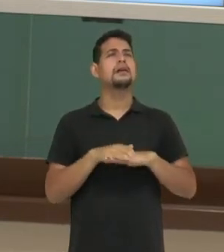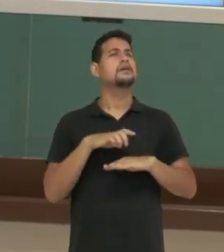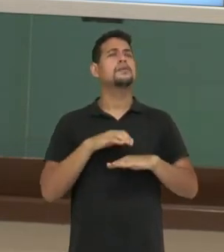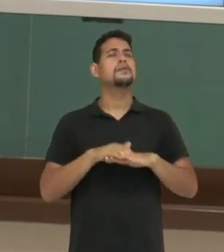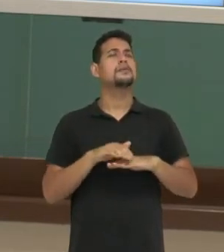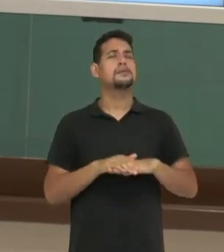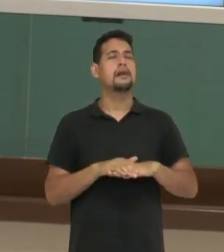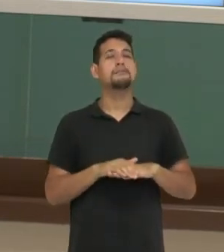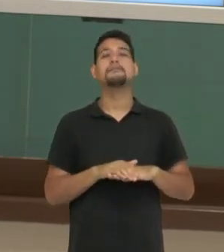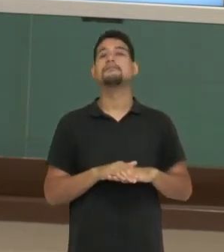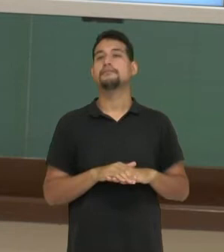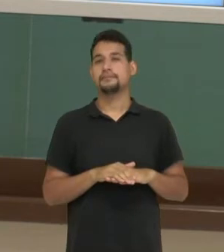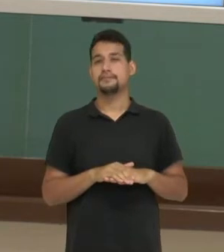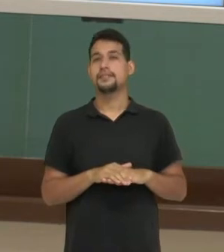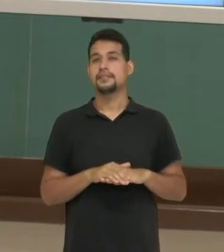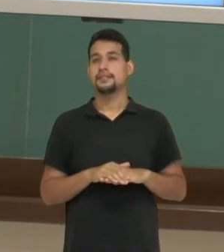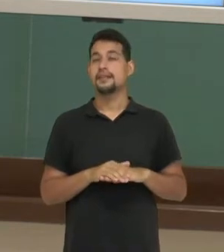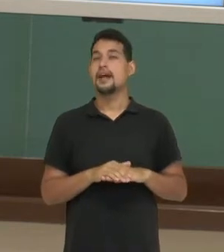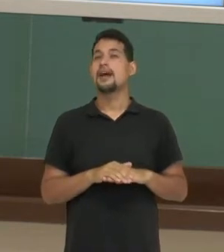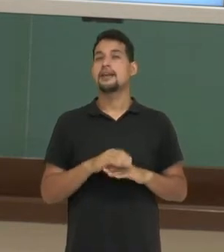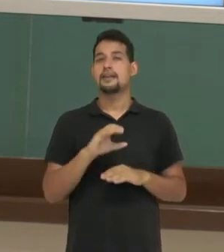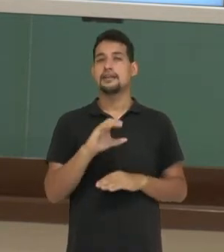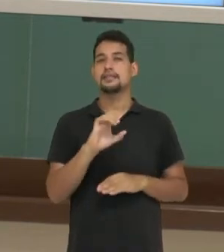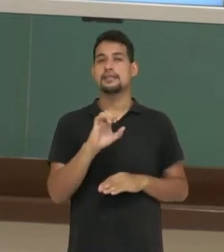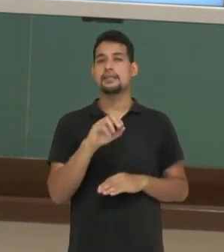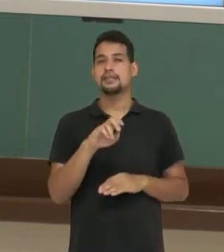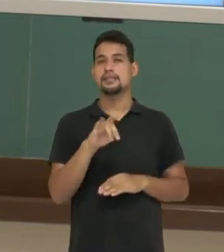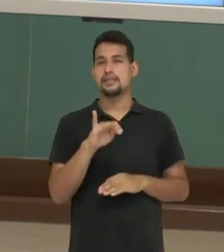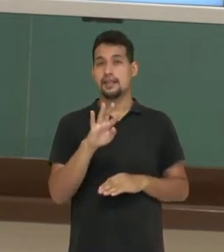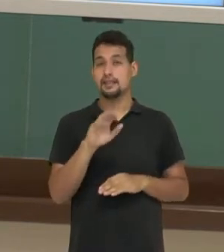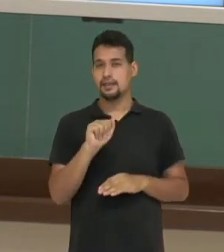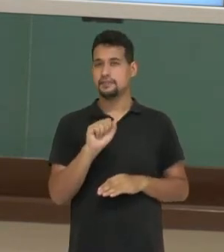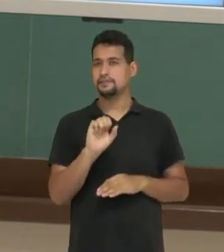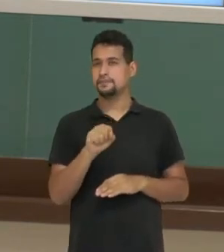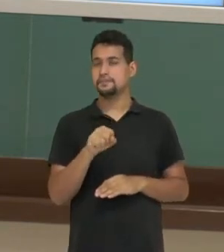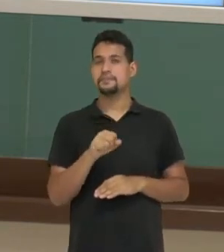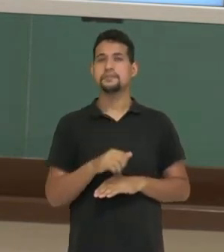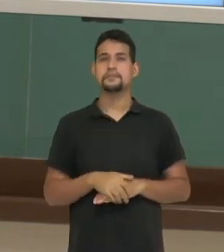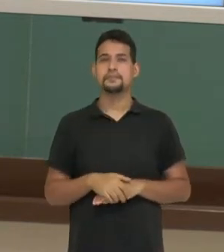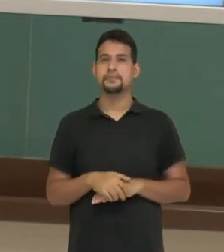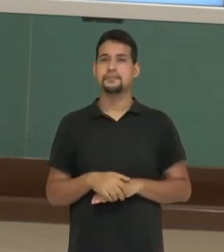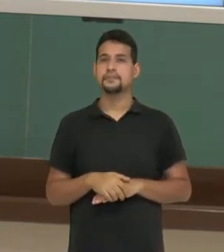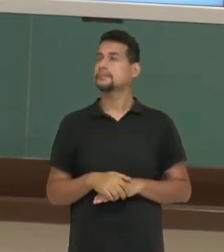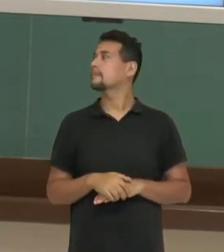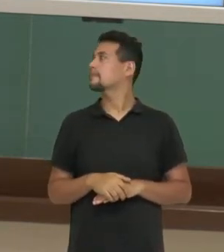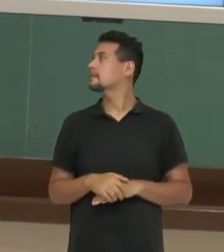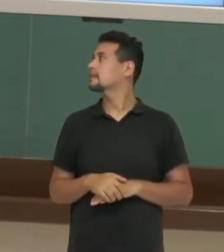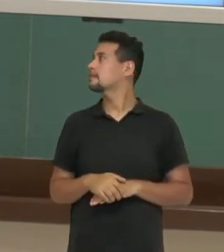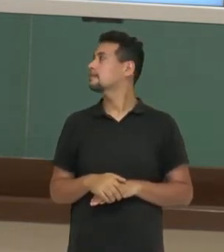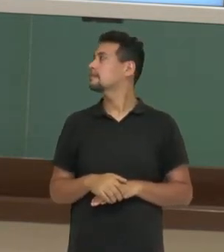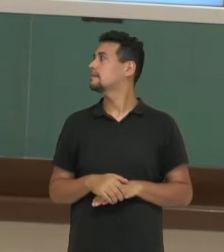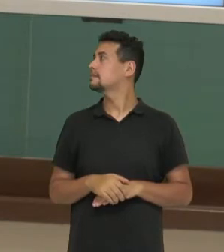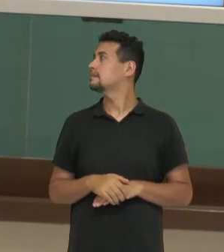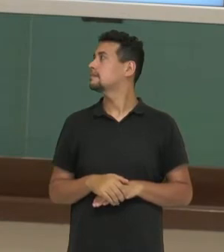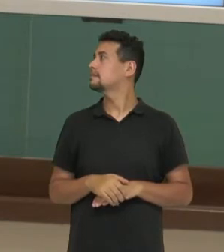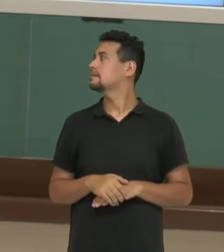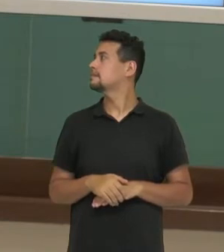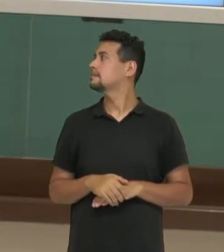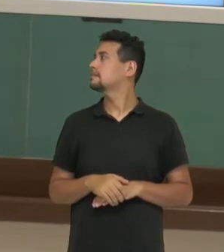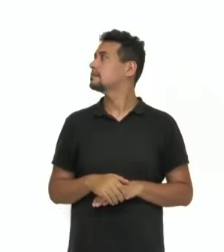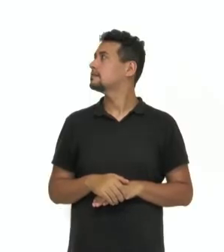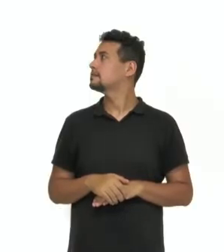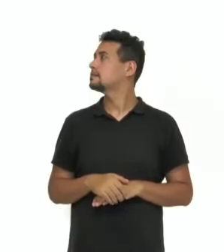la Cenicienta, Cinderela. ¿Cierto? Vamos a seguir entonces.